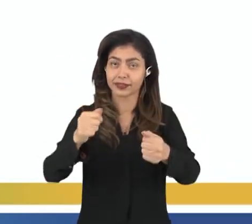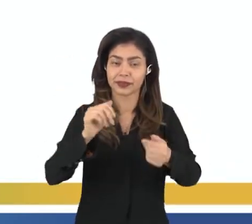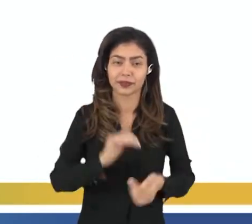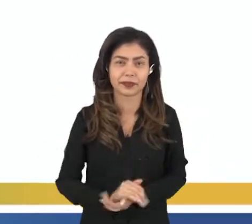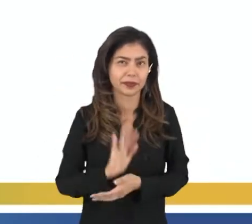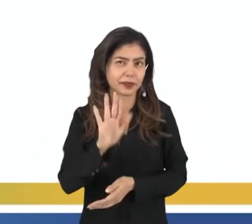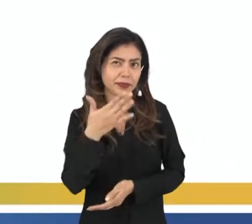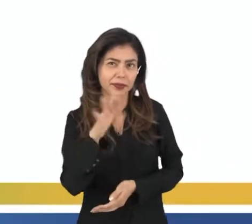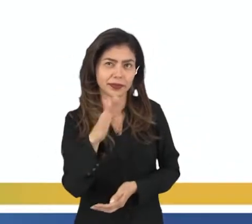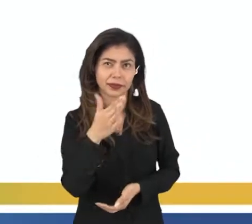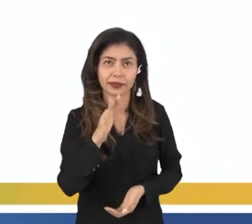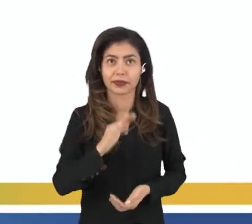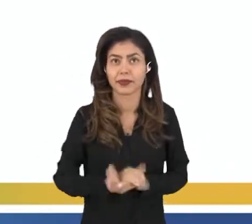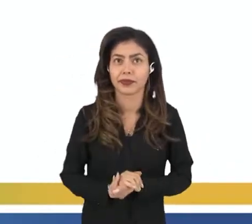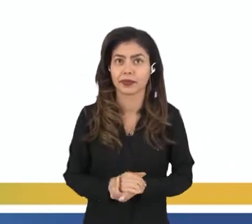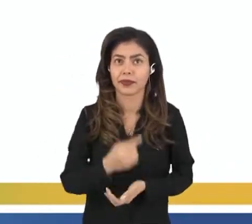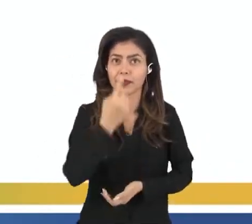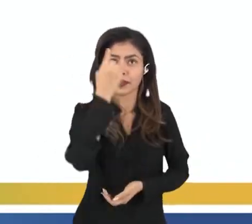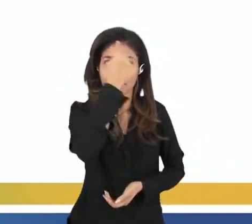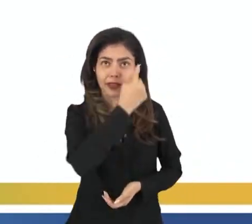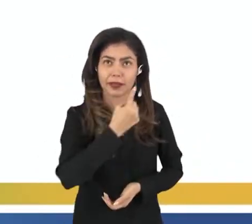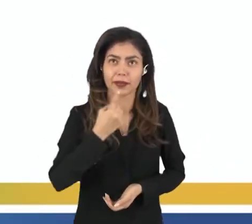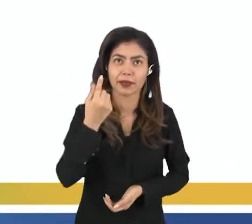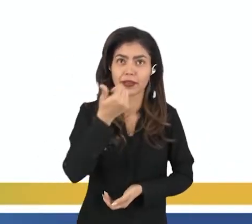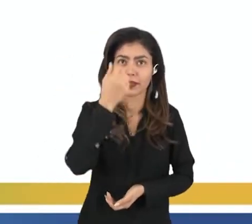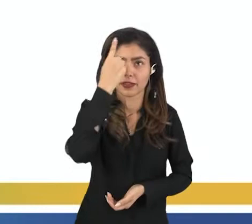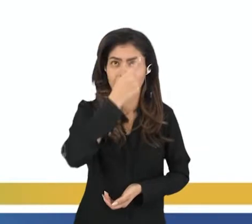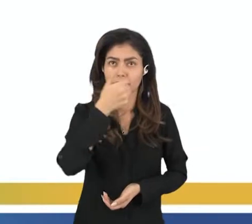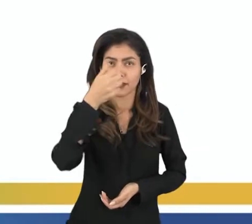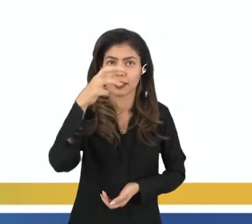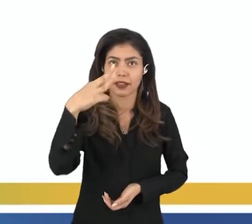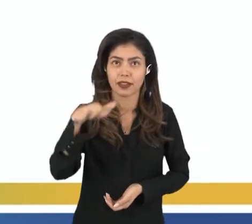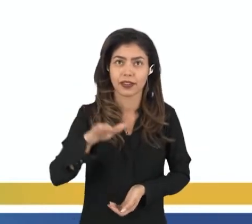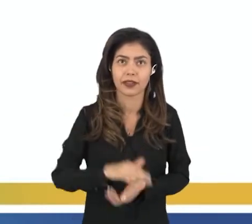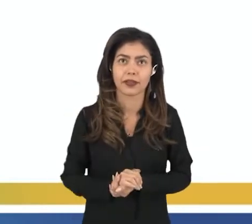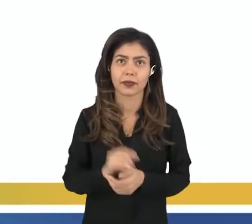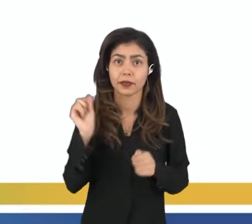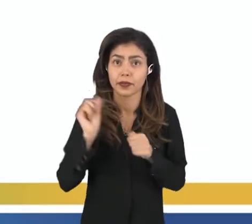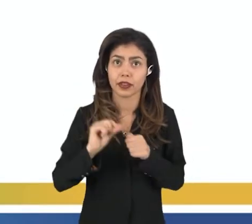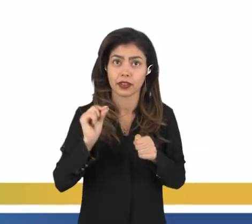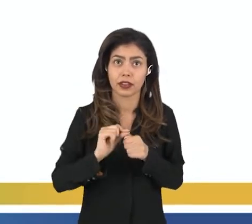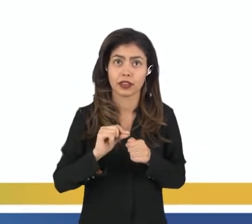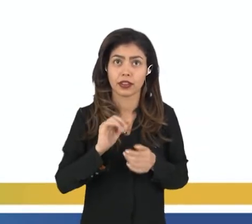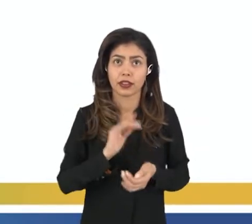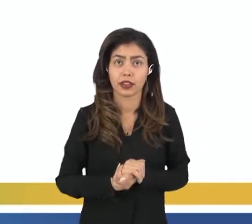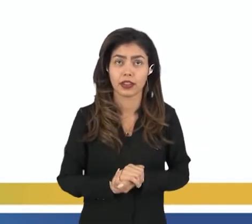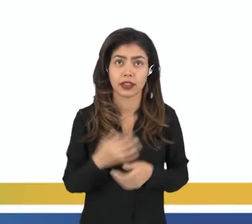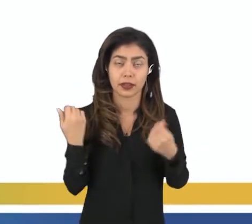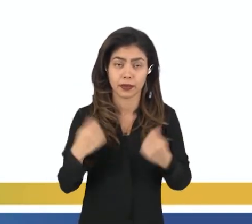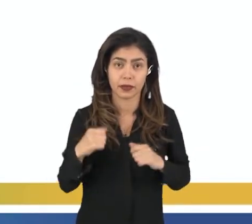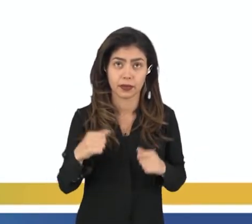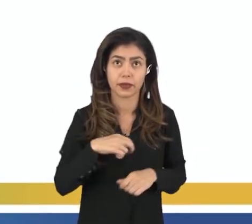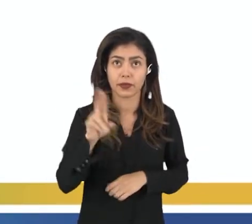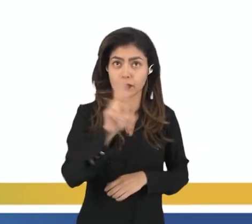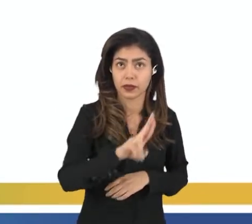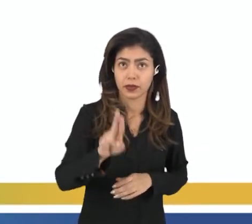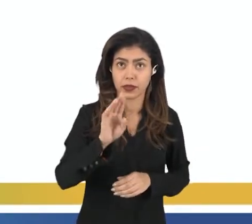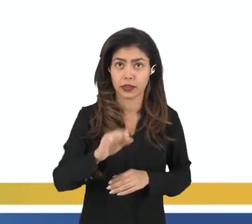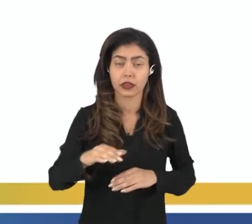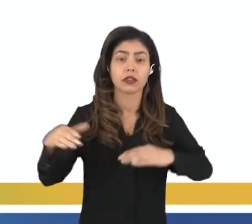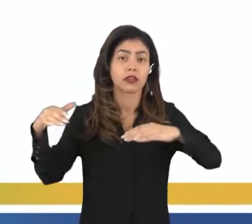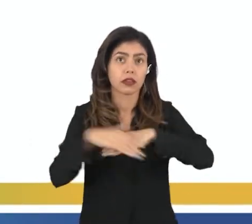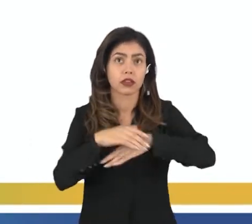dura aproximadamente entre 1h15 e 1h30. Para fazer a atividade do arvorismo é necessário o uso de